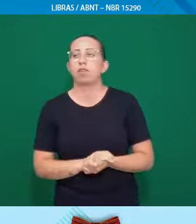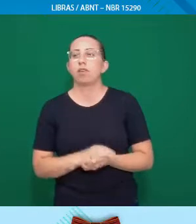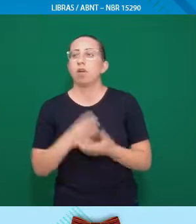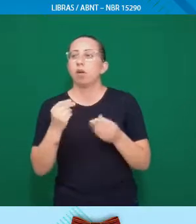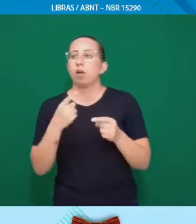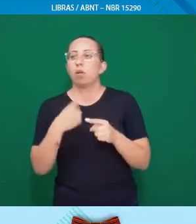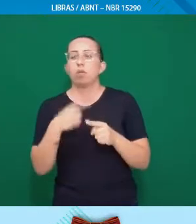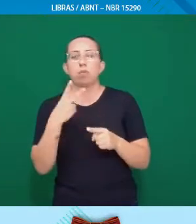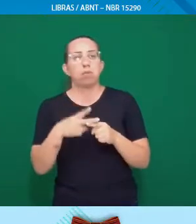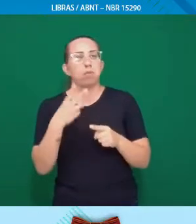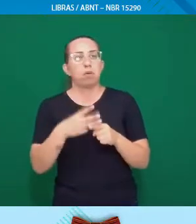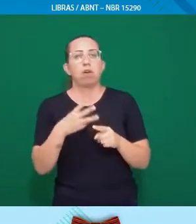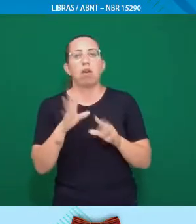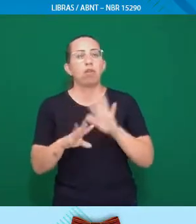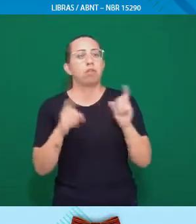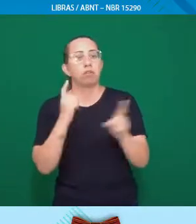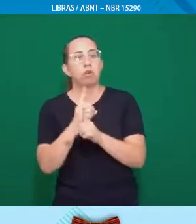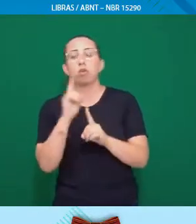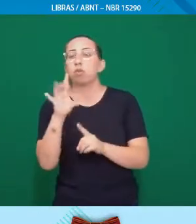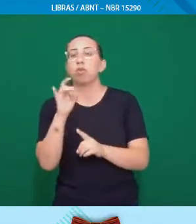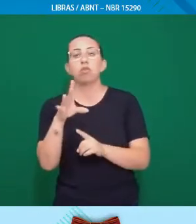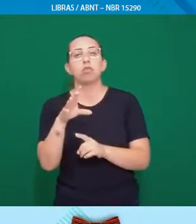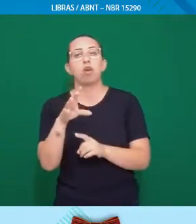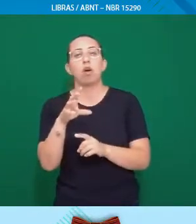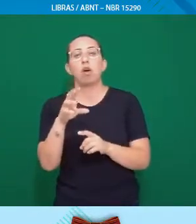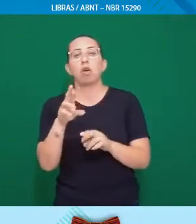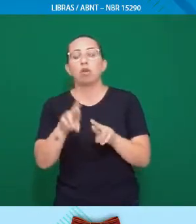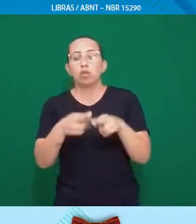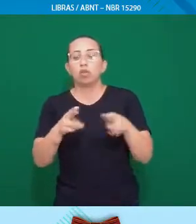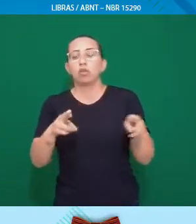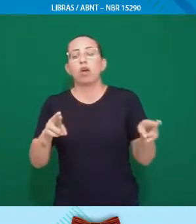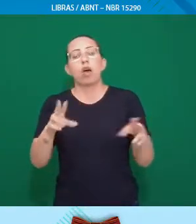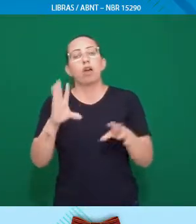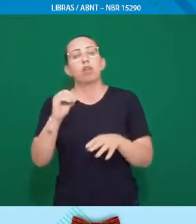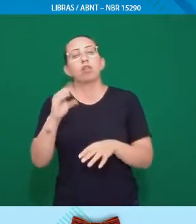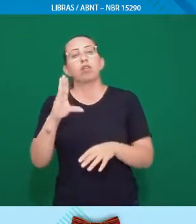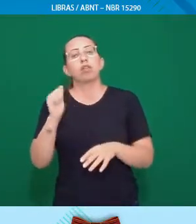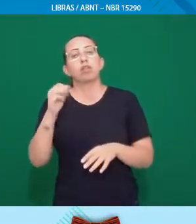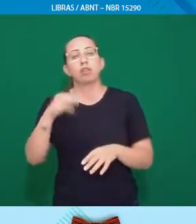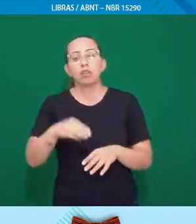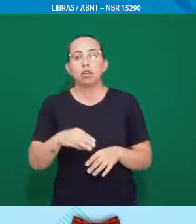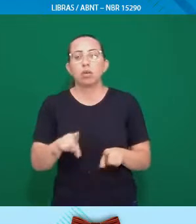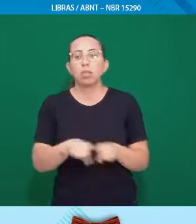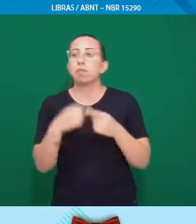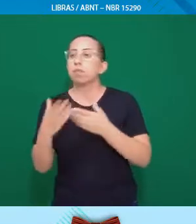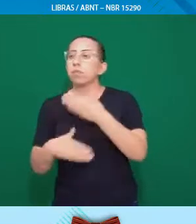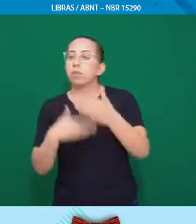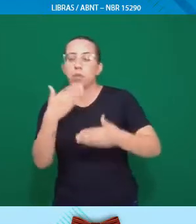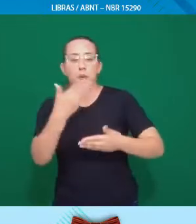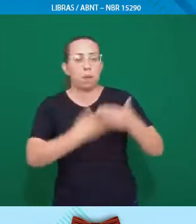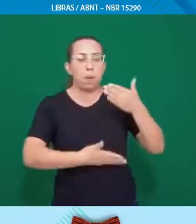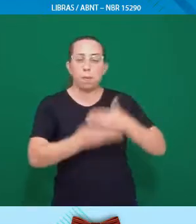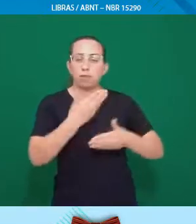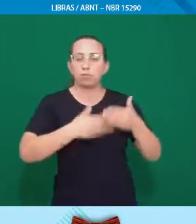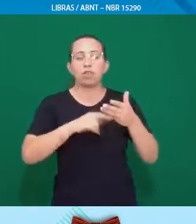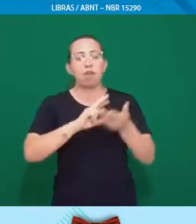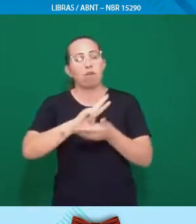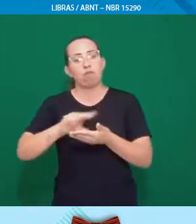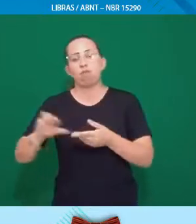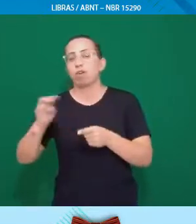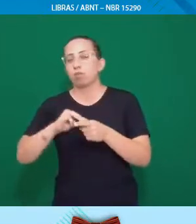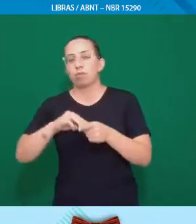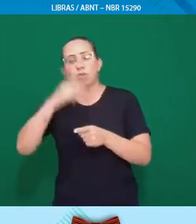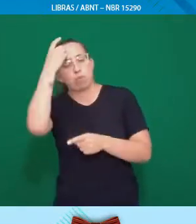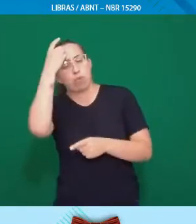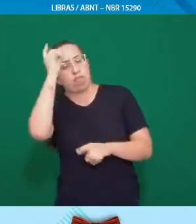encontrando algumas pessoas só não é venda colocar mas é bacana porque você acaba compartilhando com outros municípios eu conversei com pessoal de brunópolis isso é muito